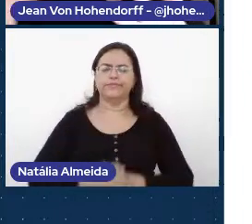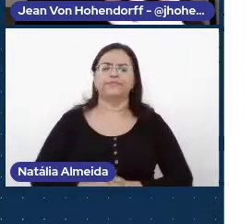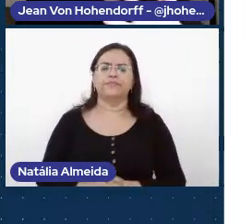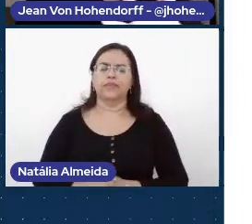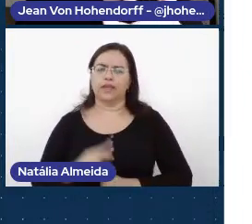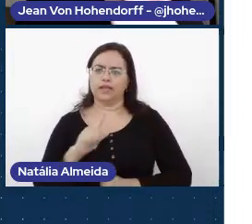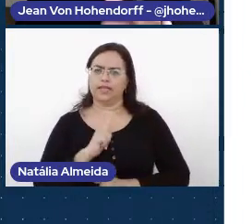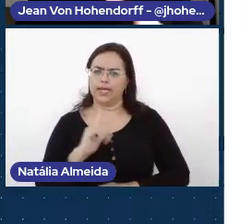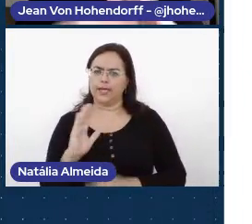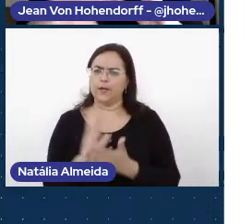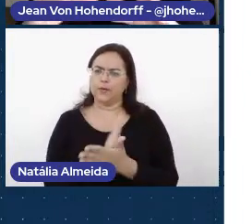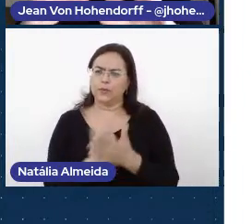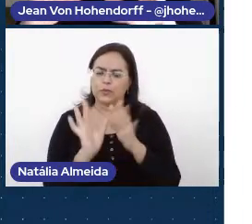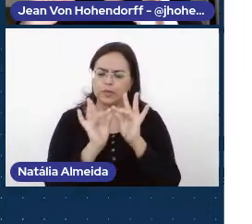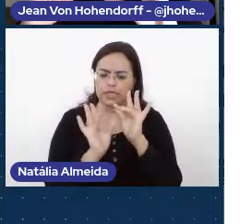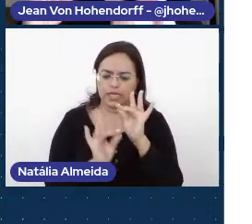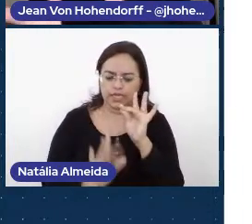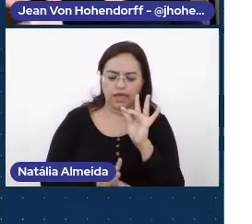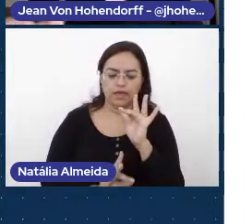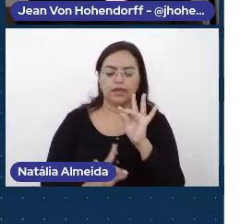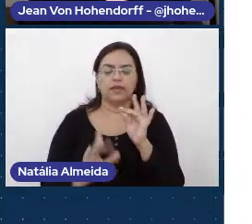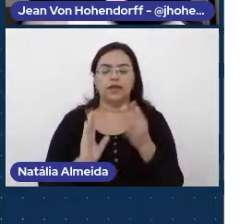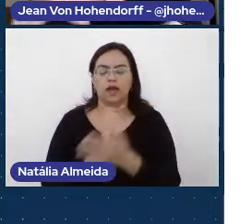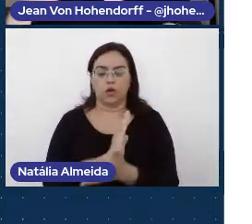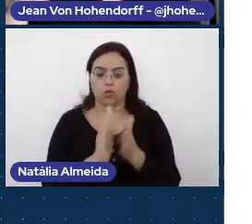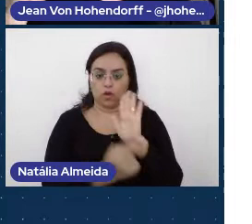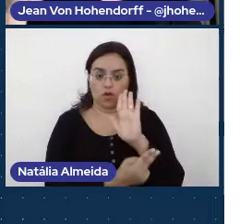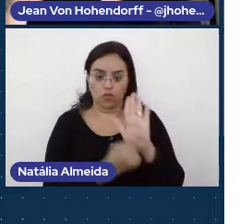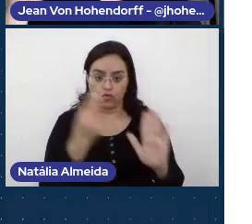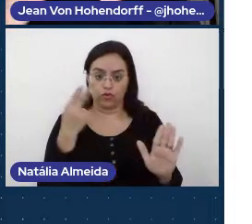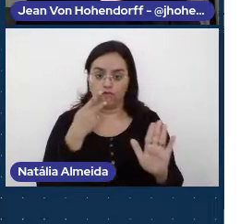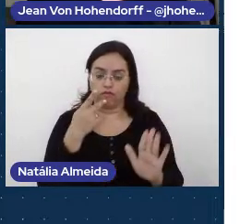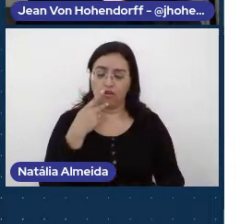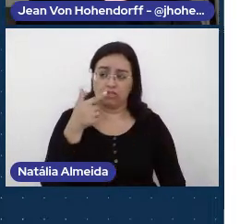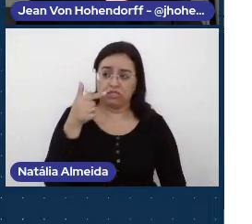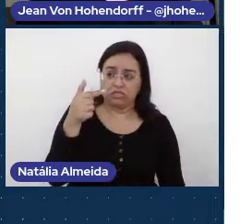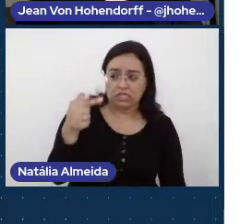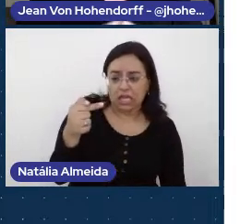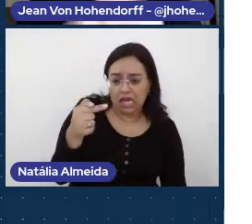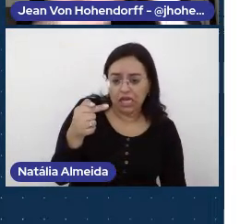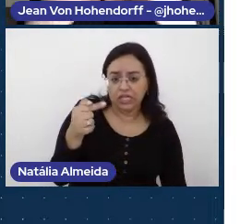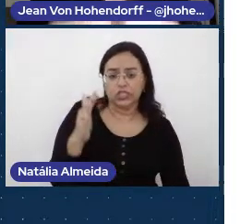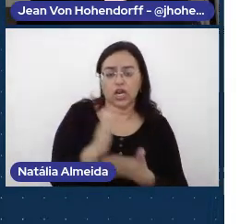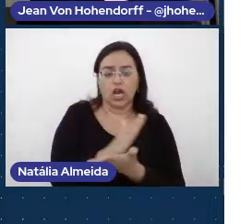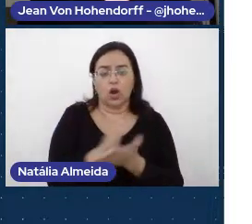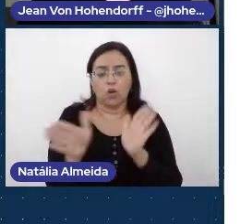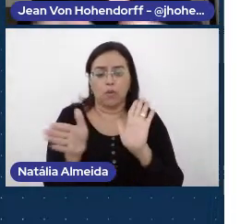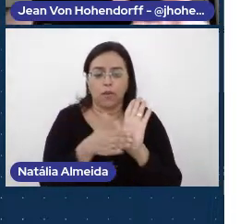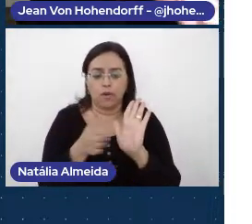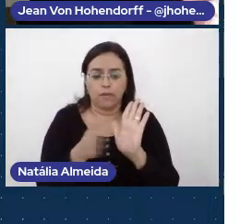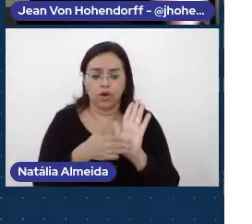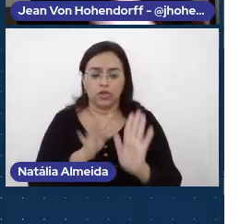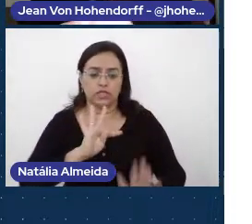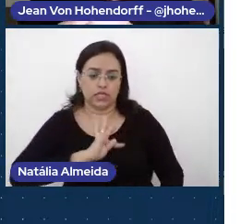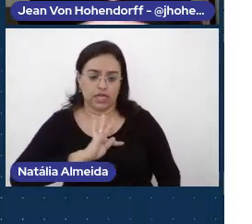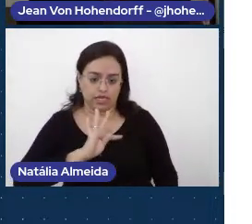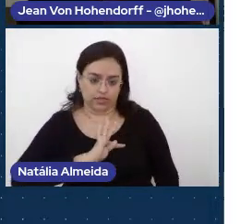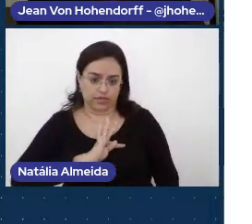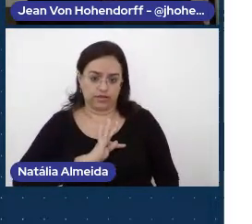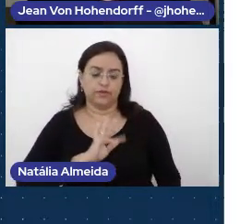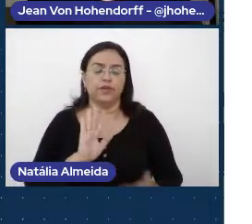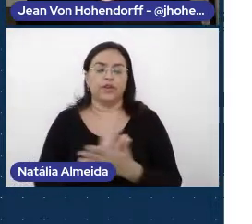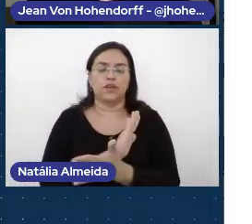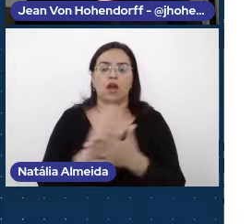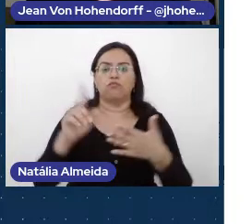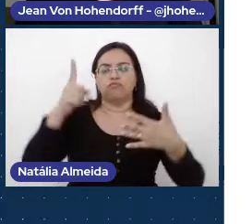critérios. Tem outros autores que trazem 7 critérios, tem autores que propõem uso de técnica, a gente tem checklists. Eu vou passar